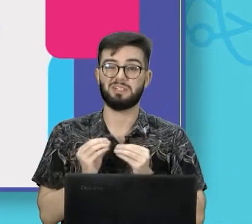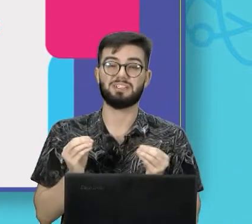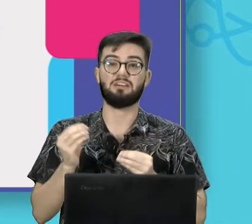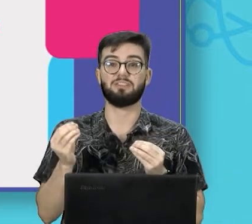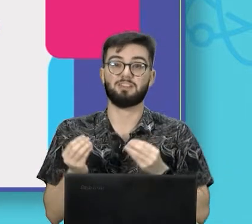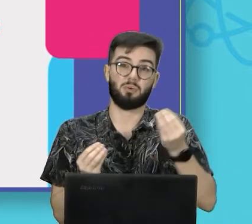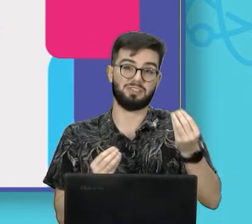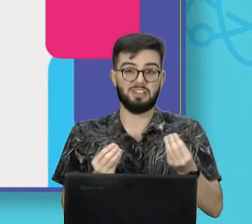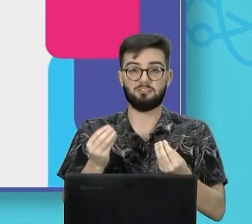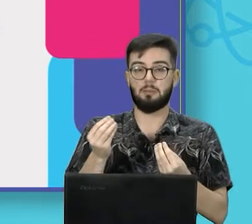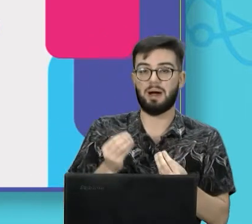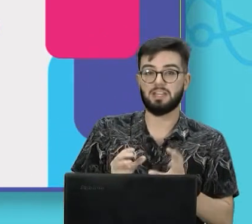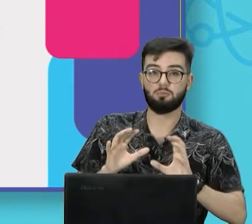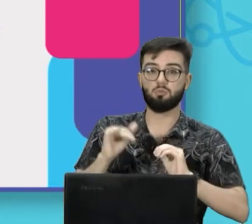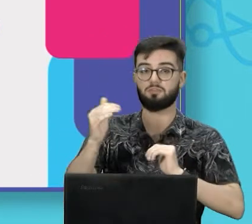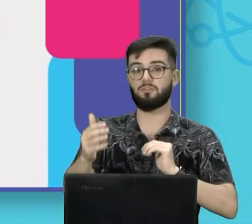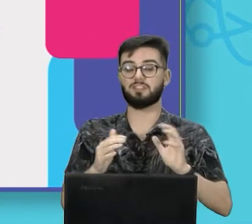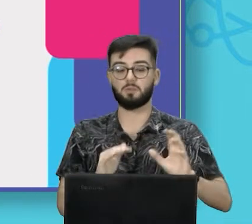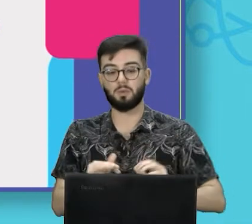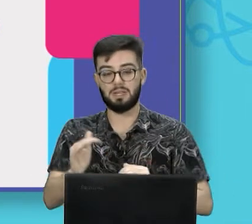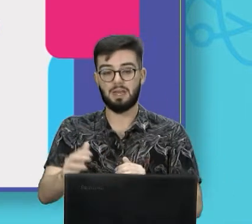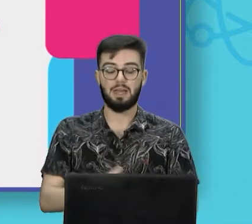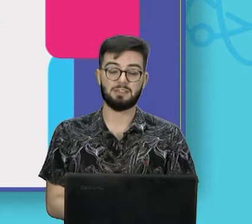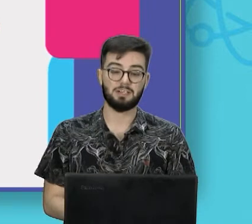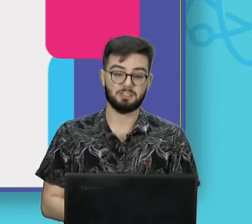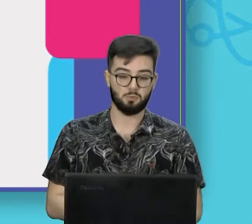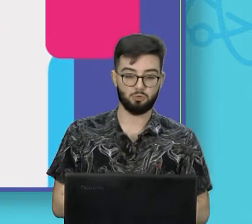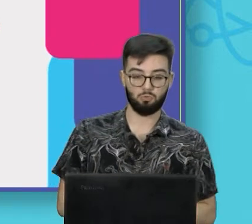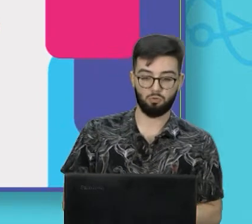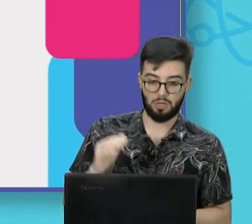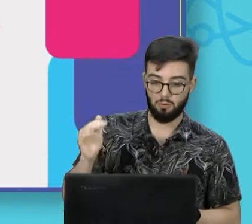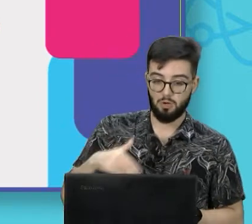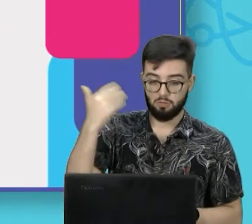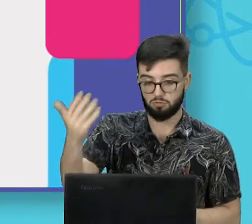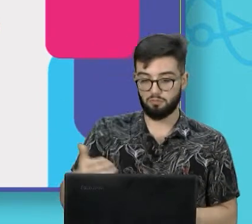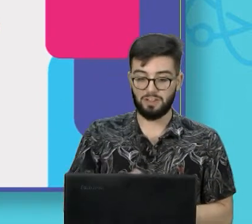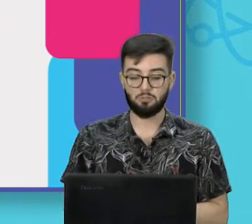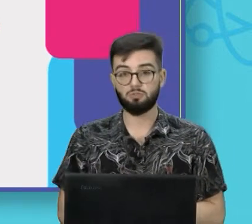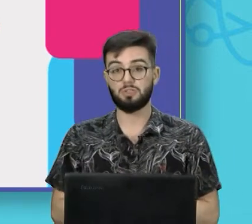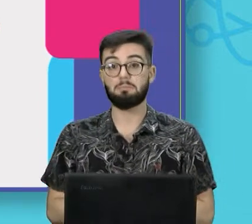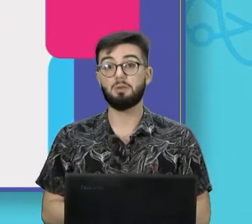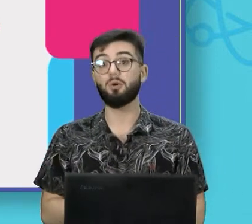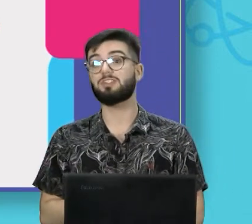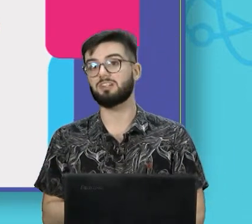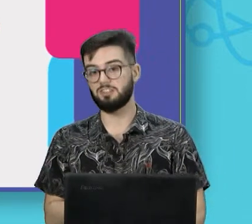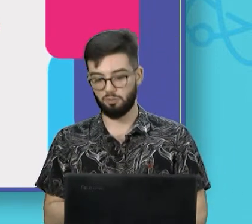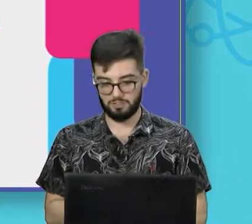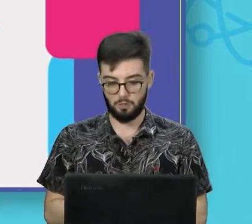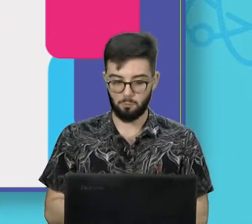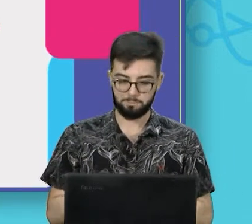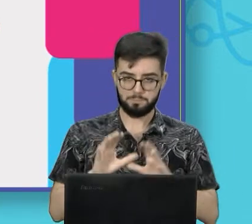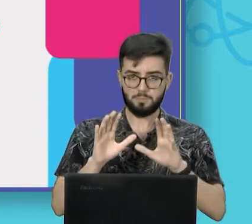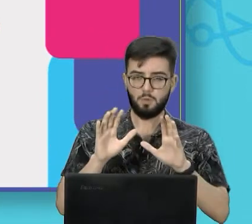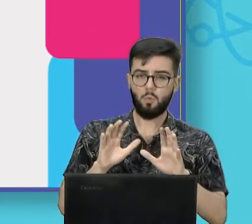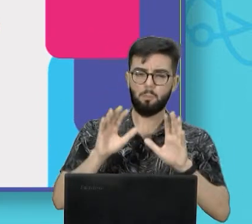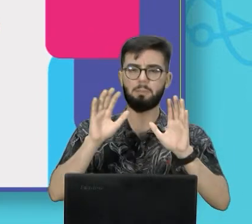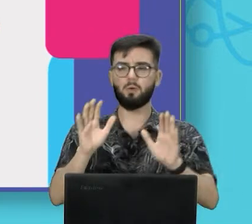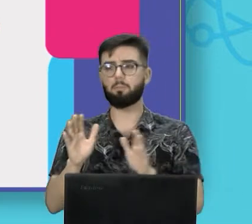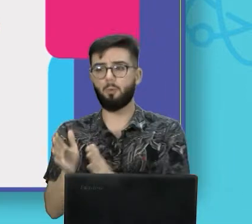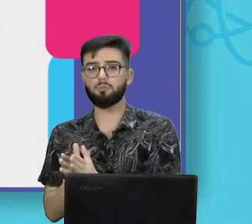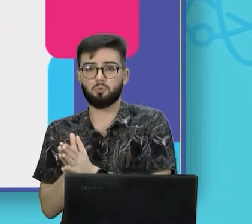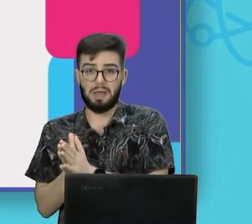uma desavença entre o Exército EA Marinha e tudo isso vai fazer com que essa carta constitucional só vem a luz do dia em 1891